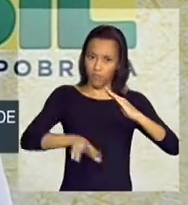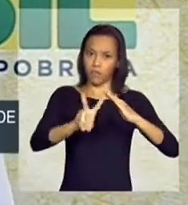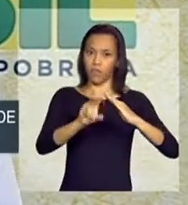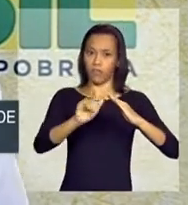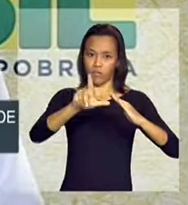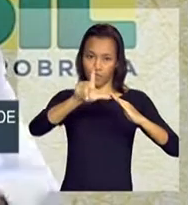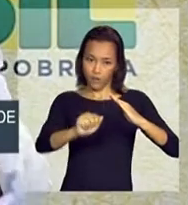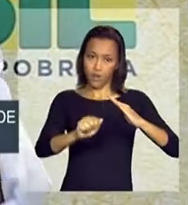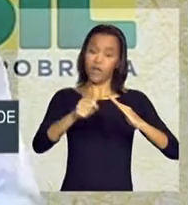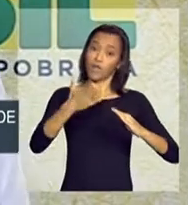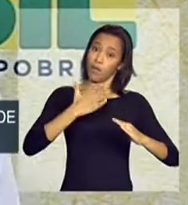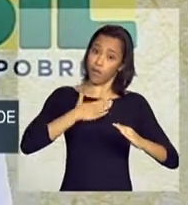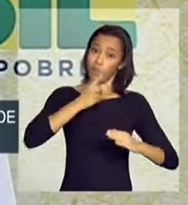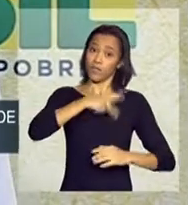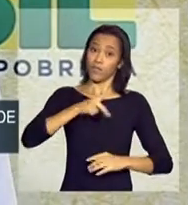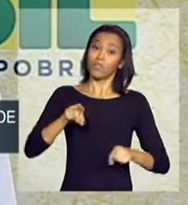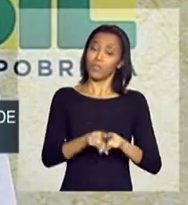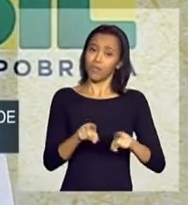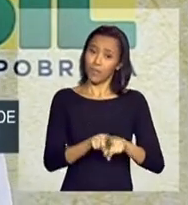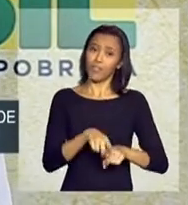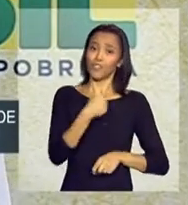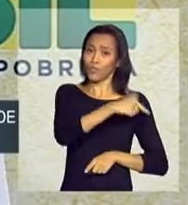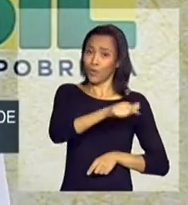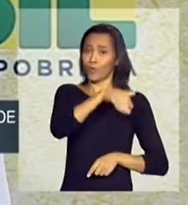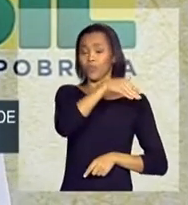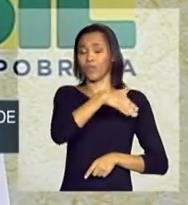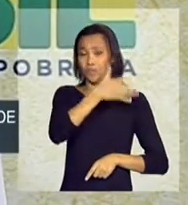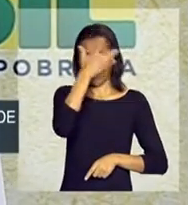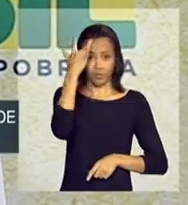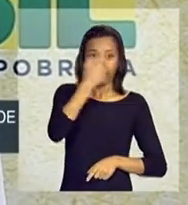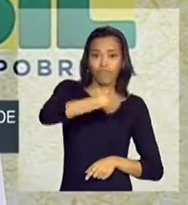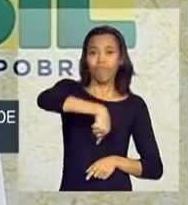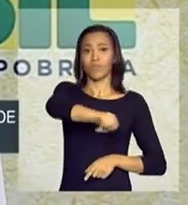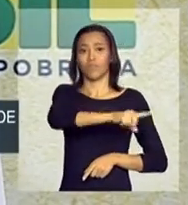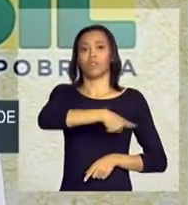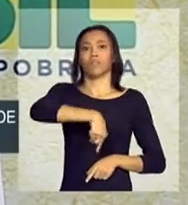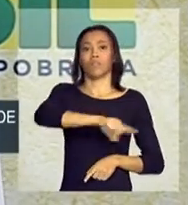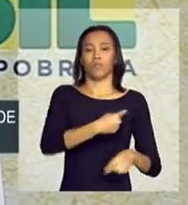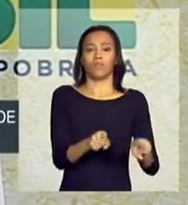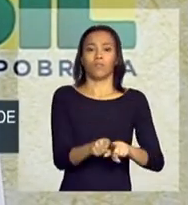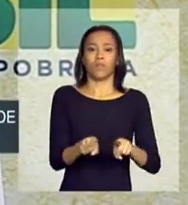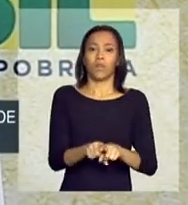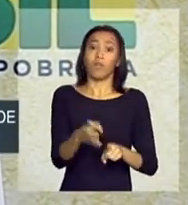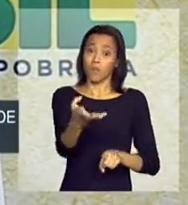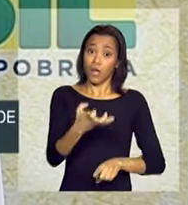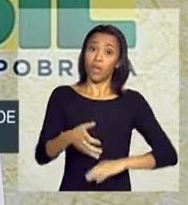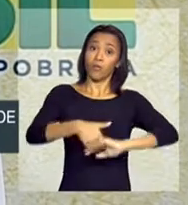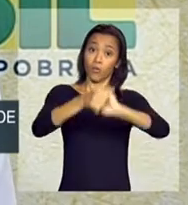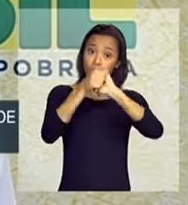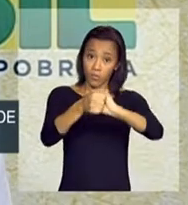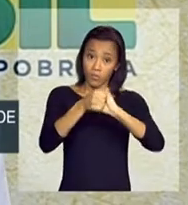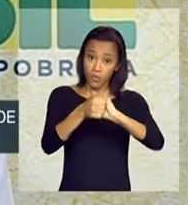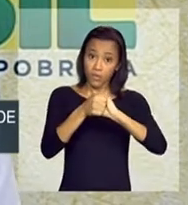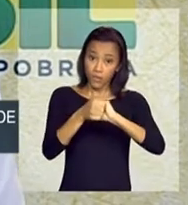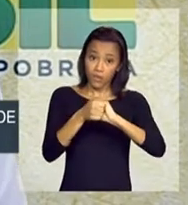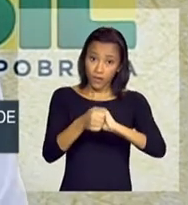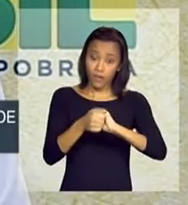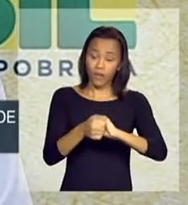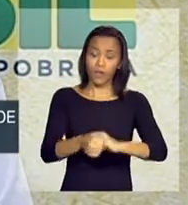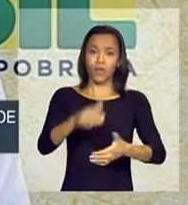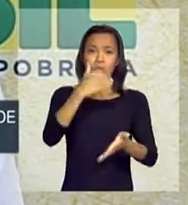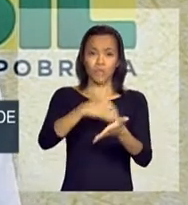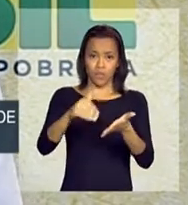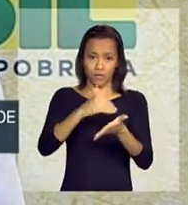é meu professor e professor de uma garotada grande dessa aqui também eu quero cumprimentar também o